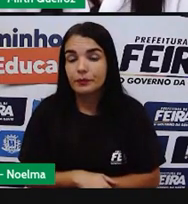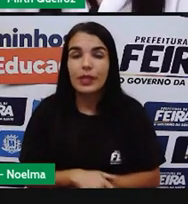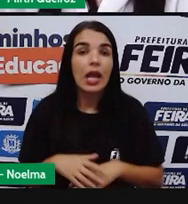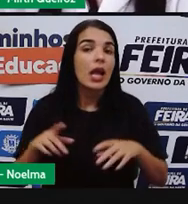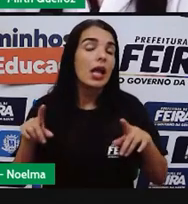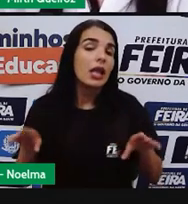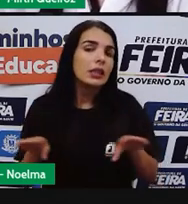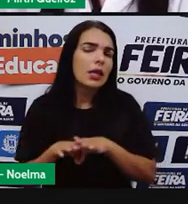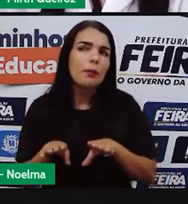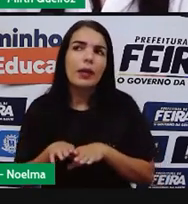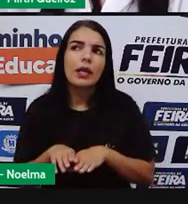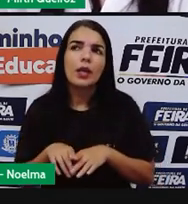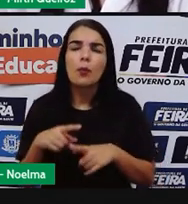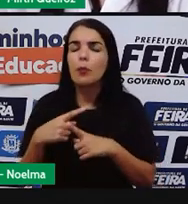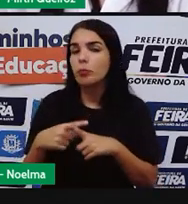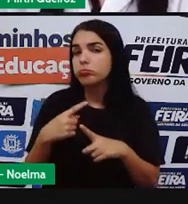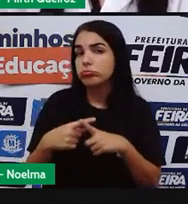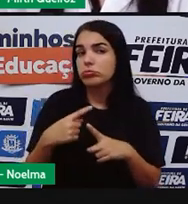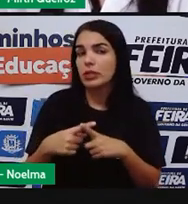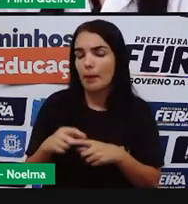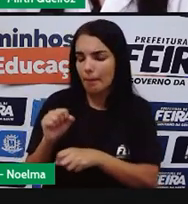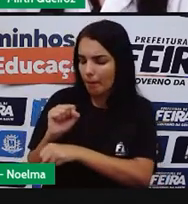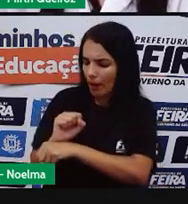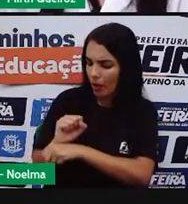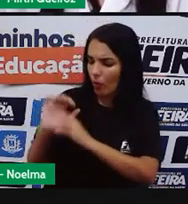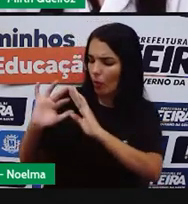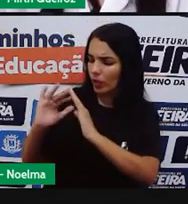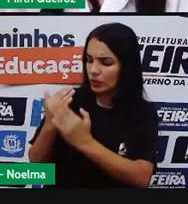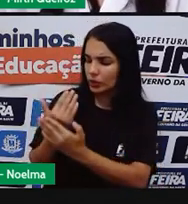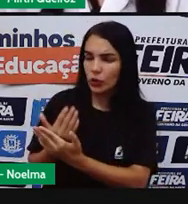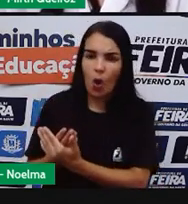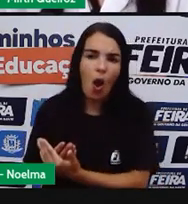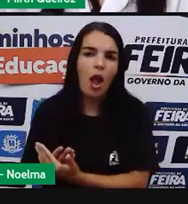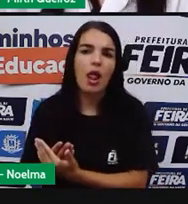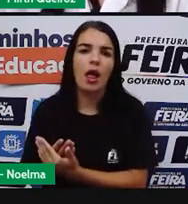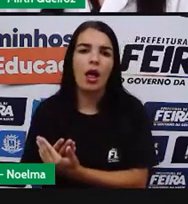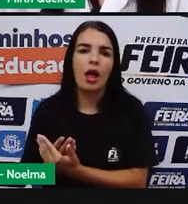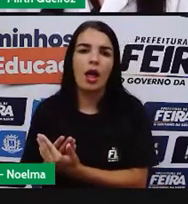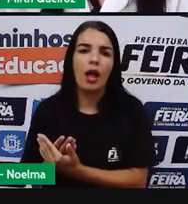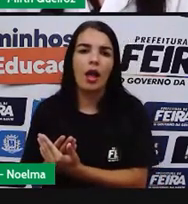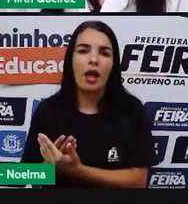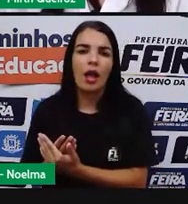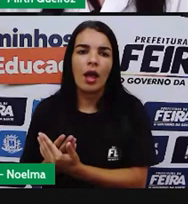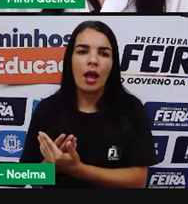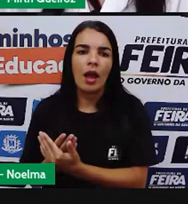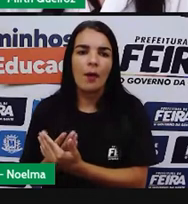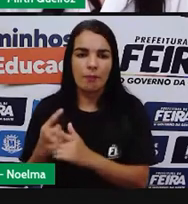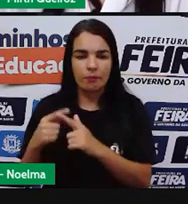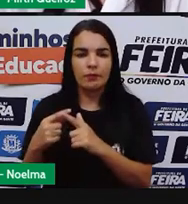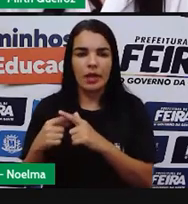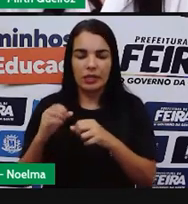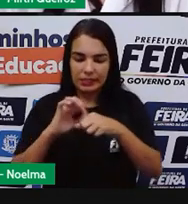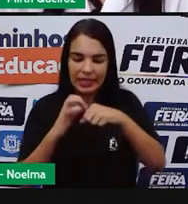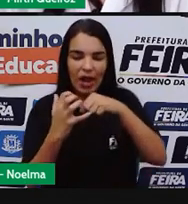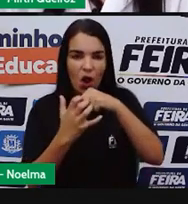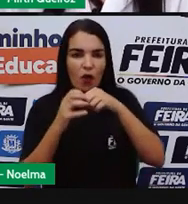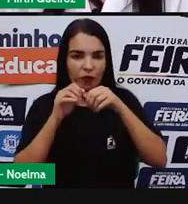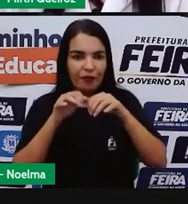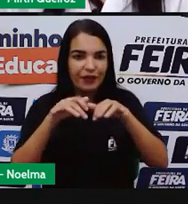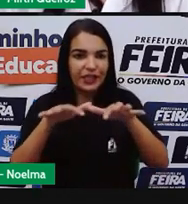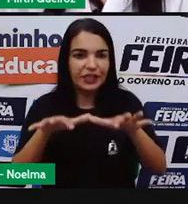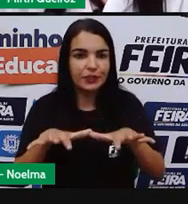E aí, devido à paralisação das aulas, né, por conta da